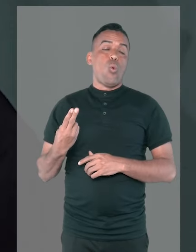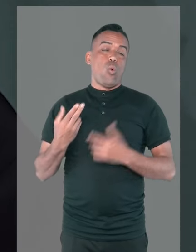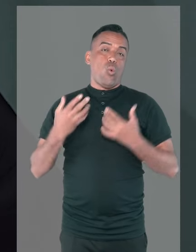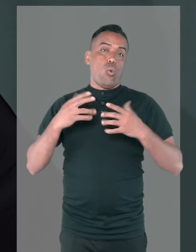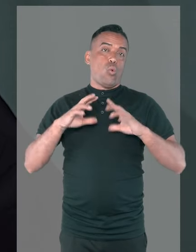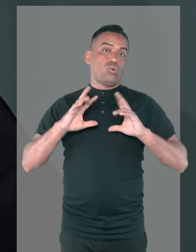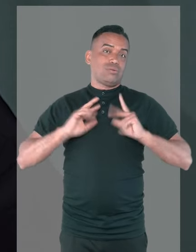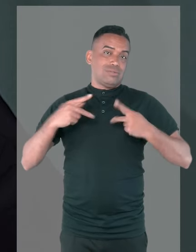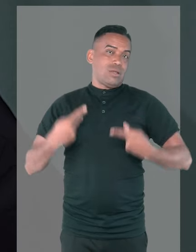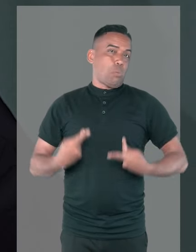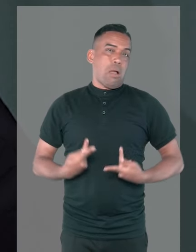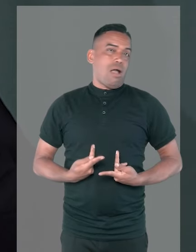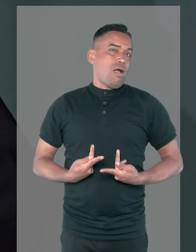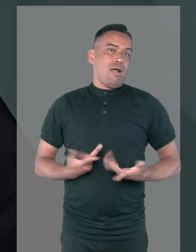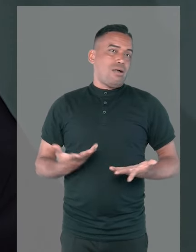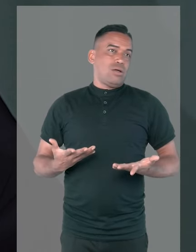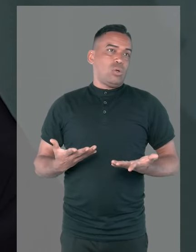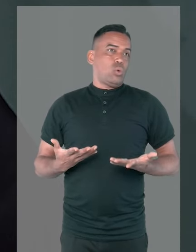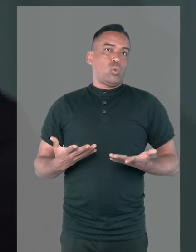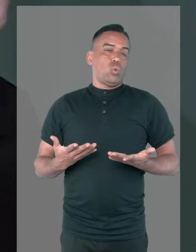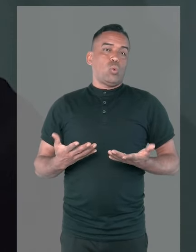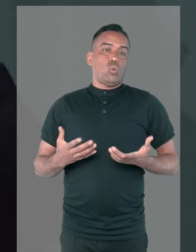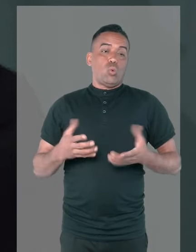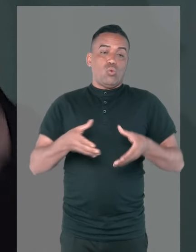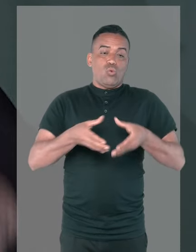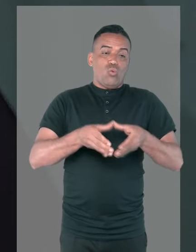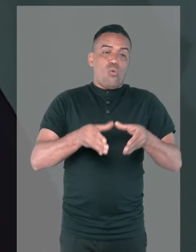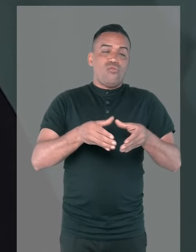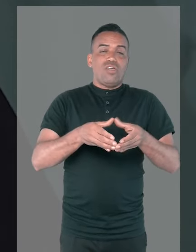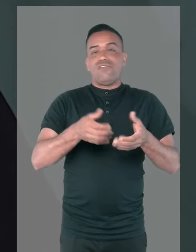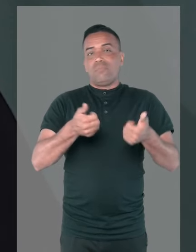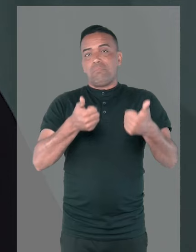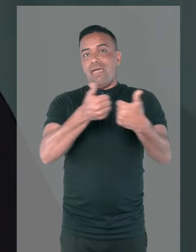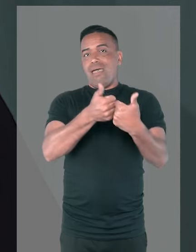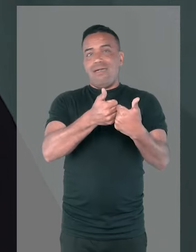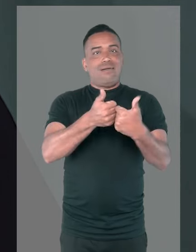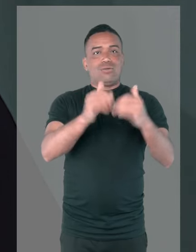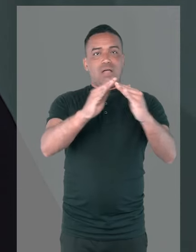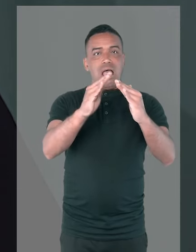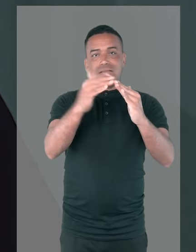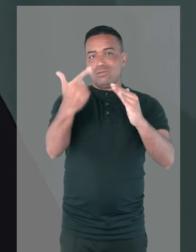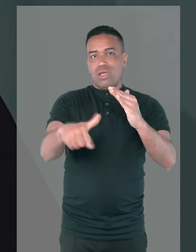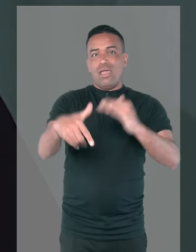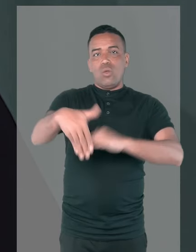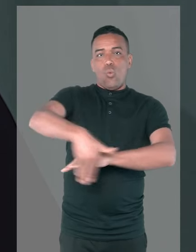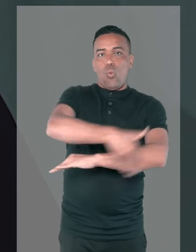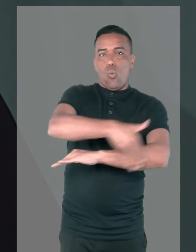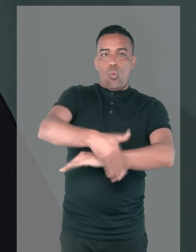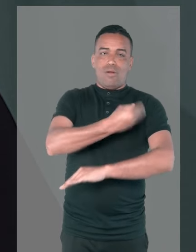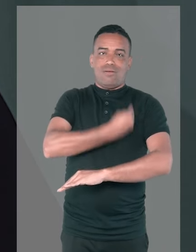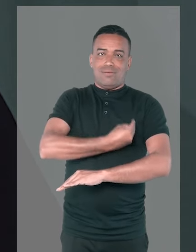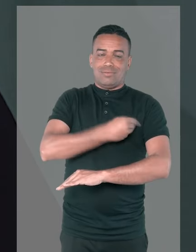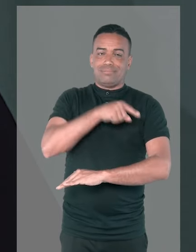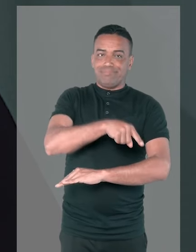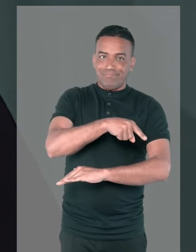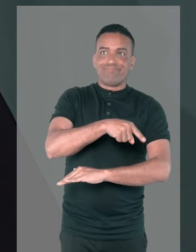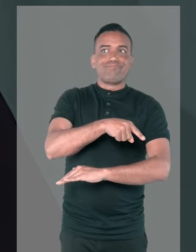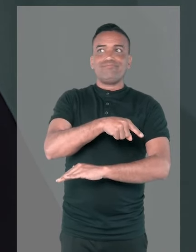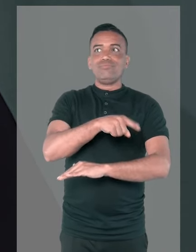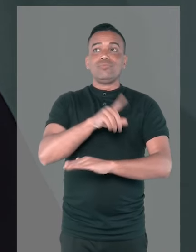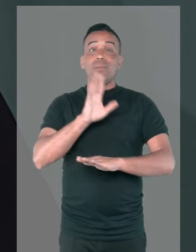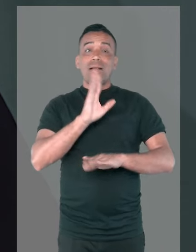num ambiente muito próximo, porém desprovido, né? Ou, sei lá, pessoas sem teto, pessoas que vivem na rua e tal, que às vezes vivem em